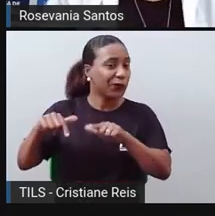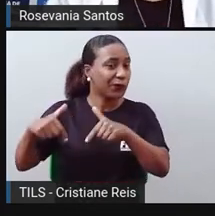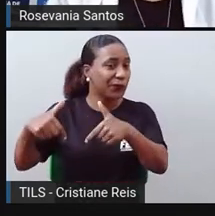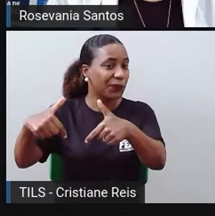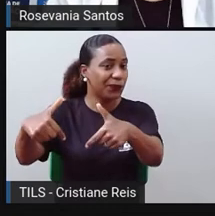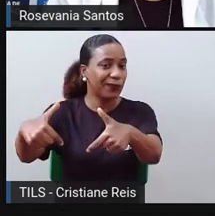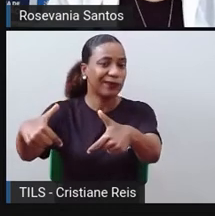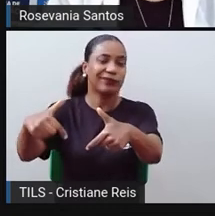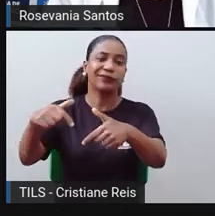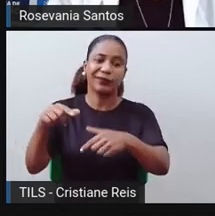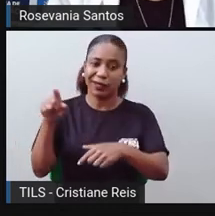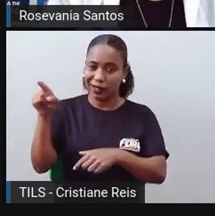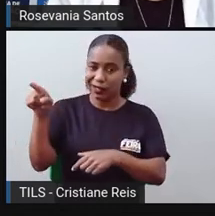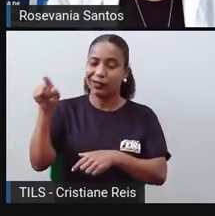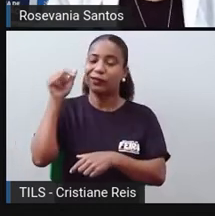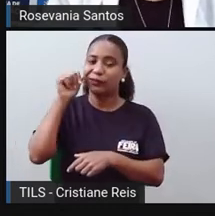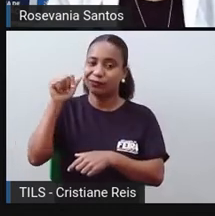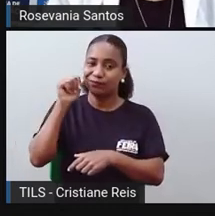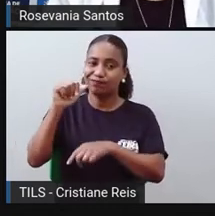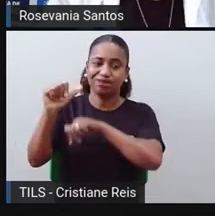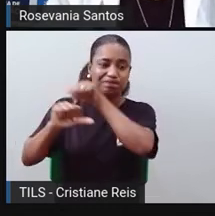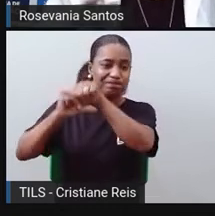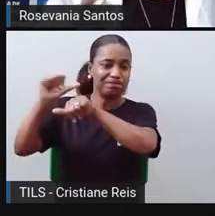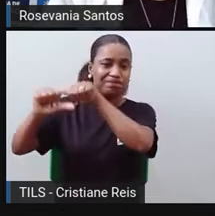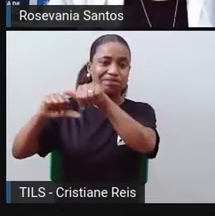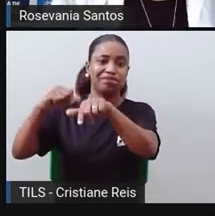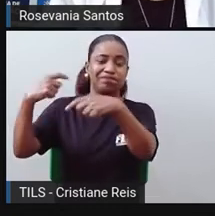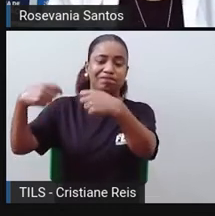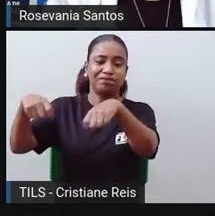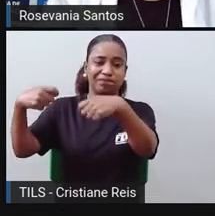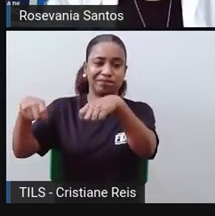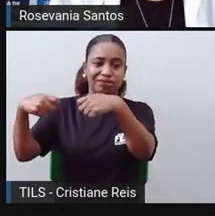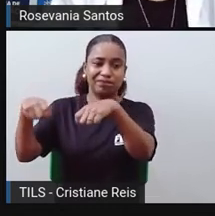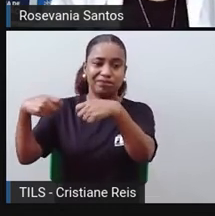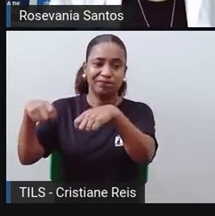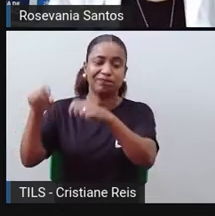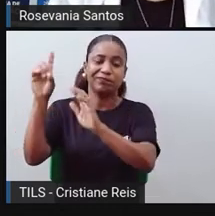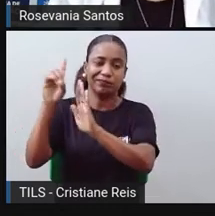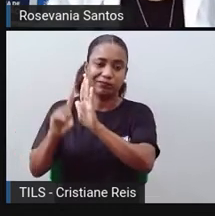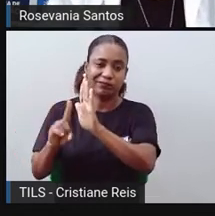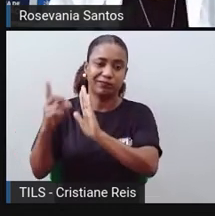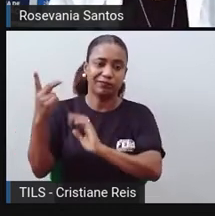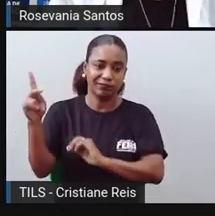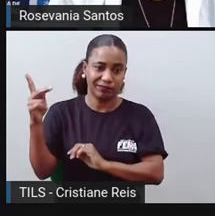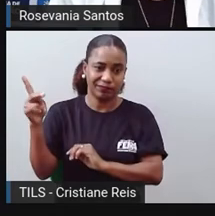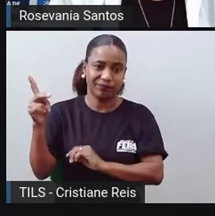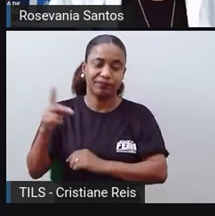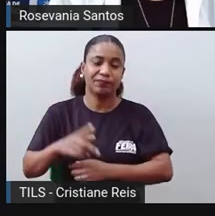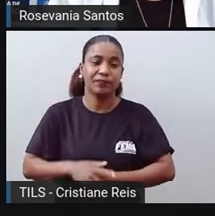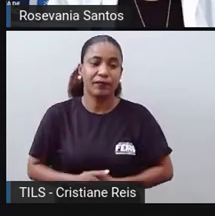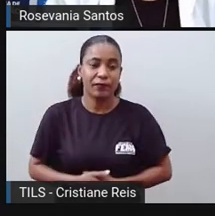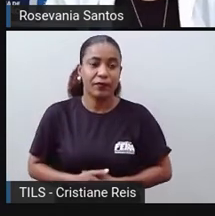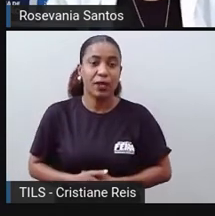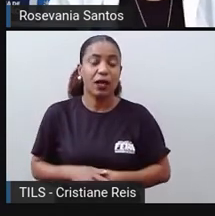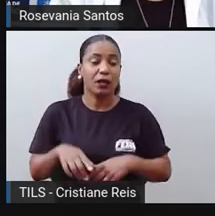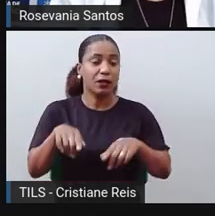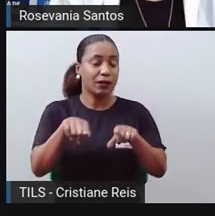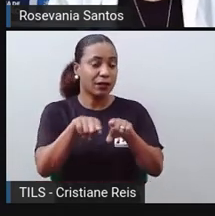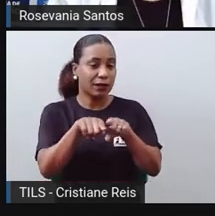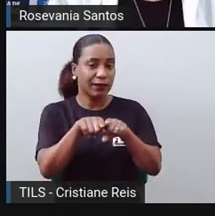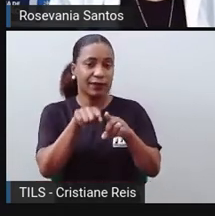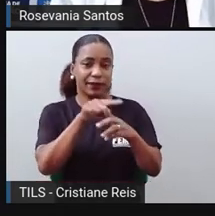aí ainda precisa mudar muita coisa mesmo. Como eu estava falando anteriormente, né? É o berço, né, dessas